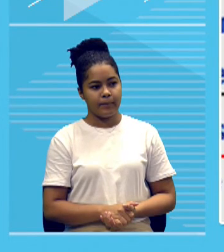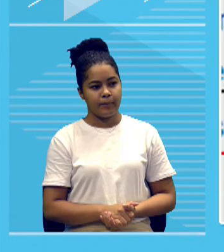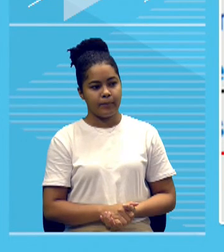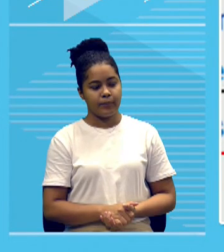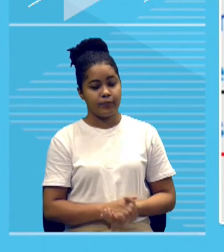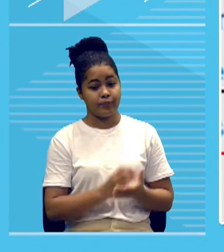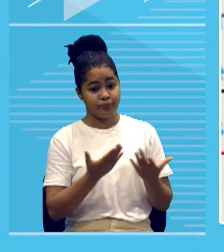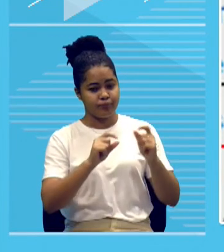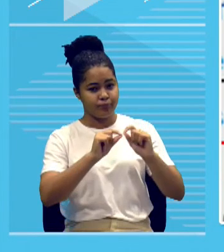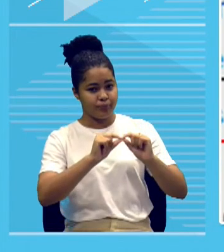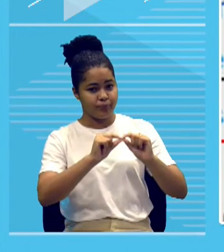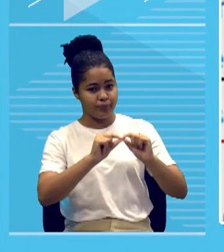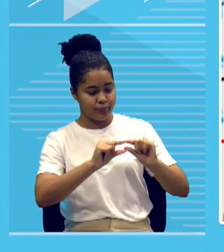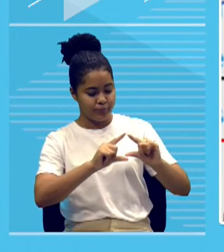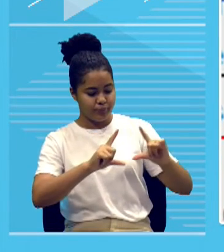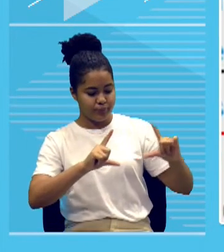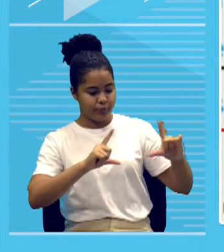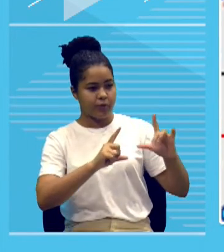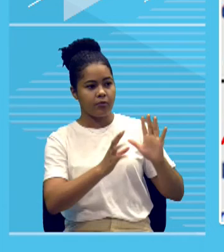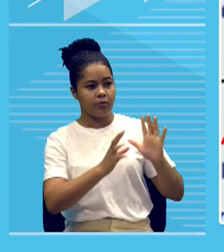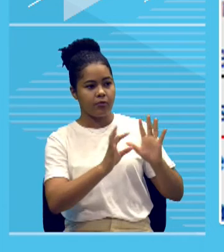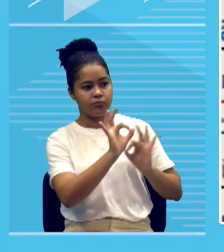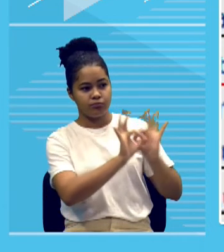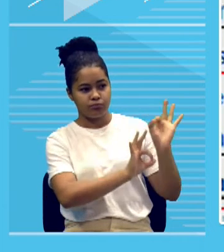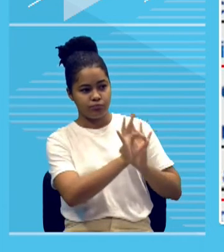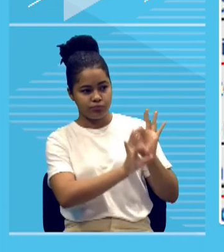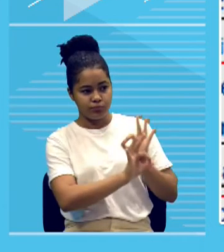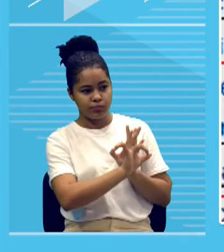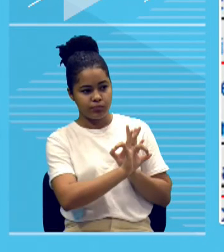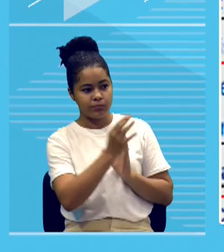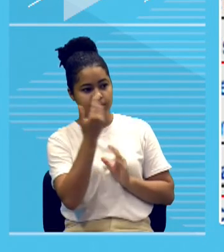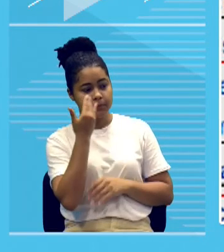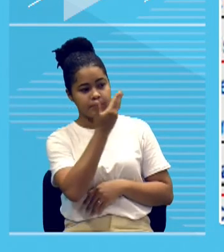vou colocar aqui no centro que nos interessa